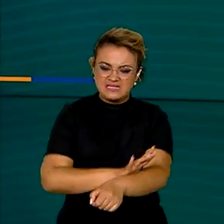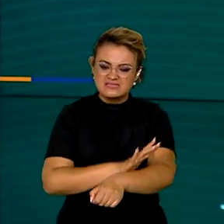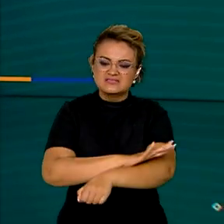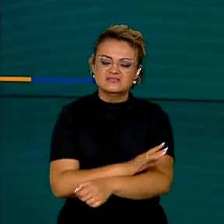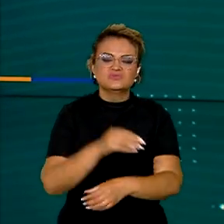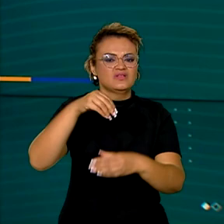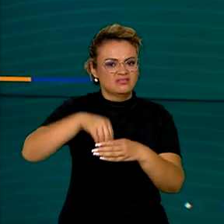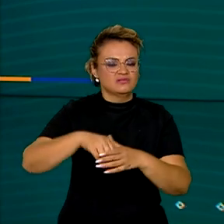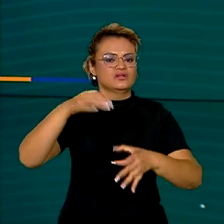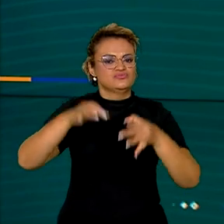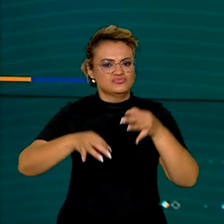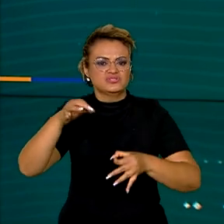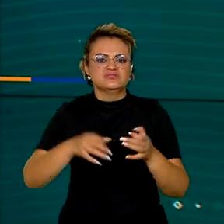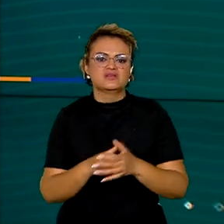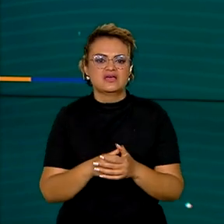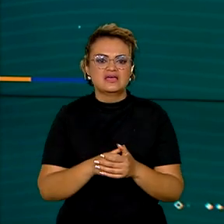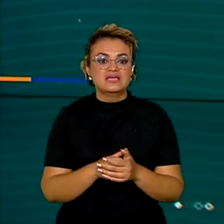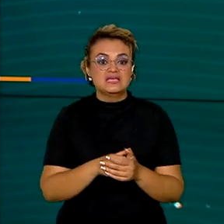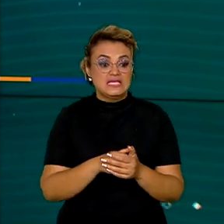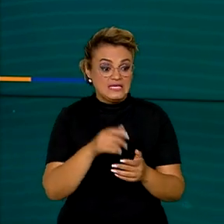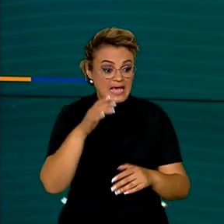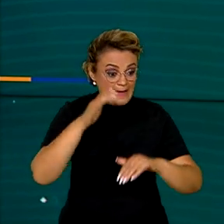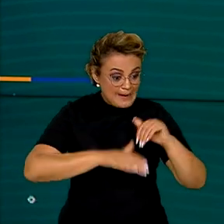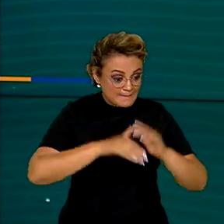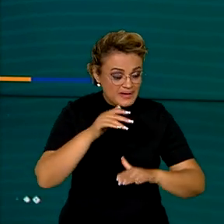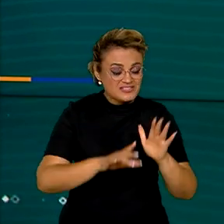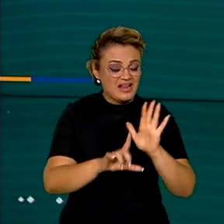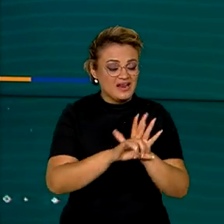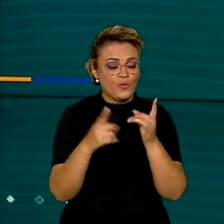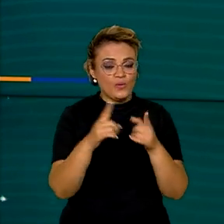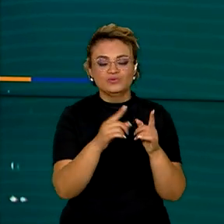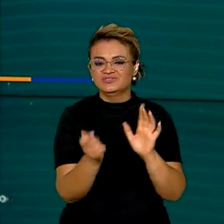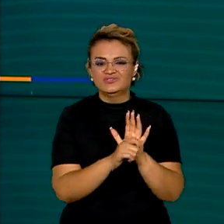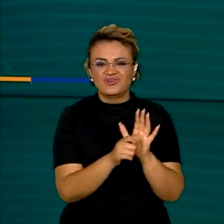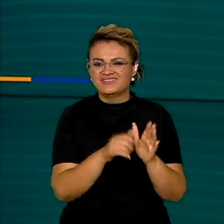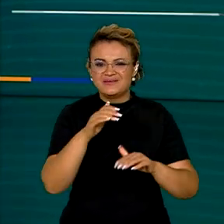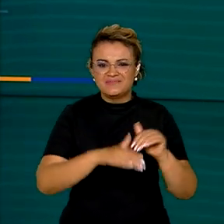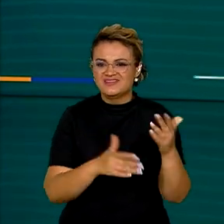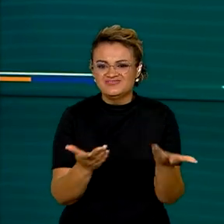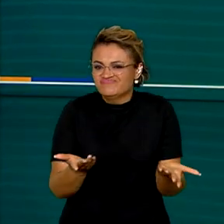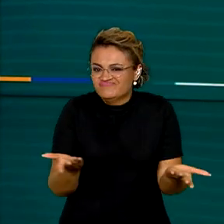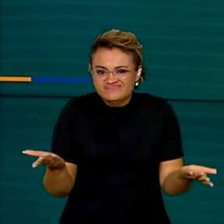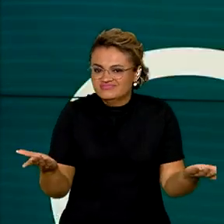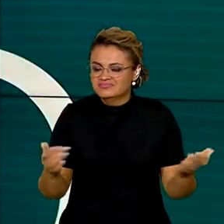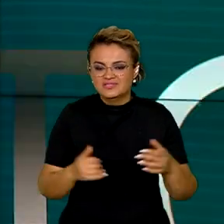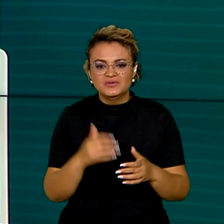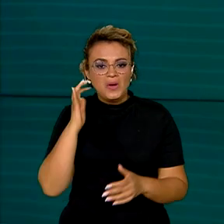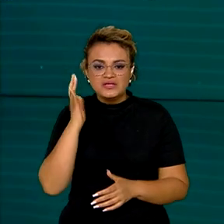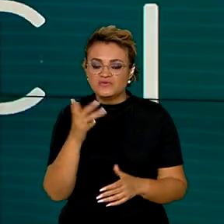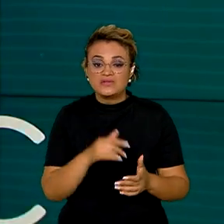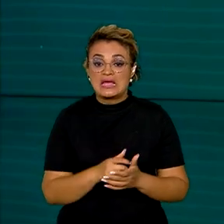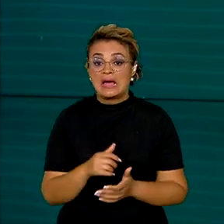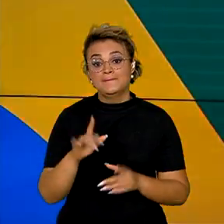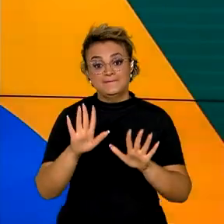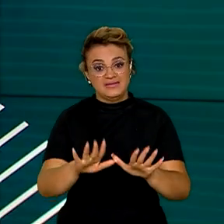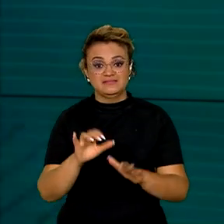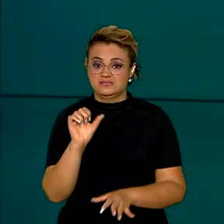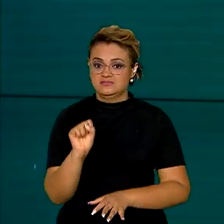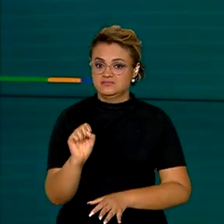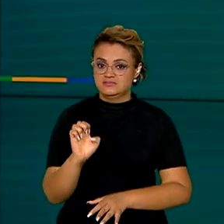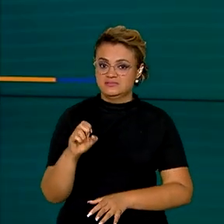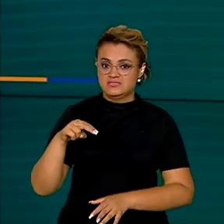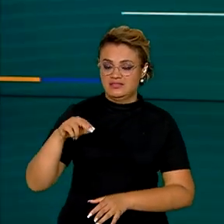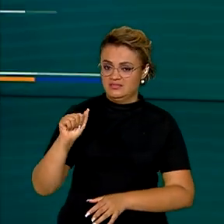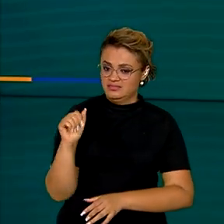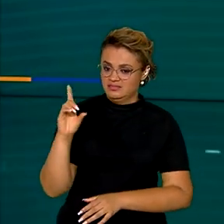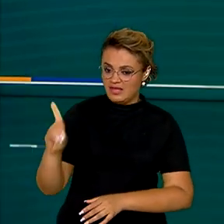justiça criminal e baixa eficiência na aplicação da lei de drogas. Realidades que a SENAD, ligada ao Ministério da Justiça e Segurança